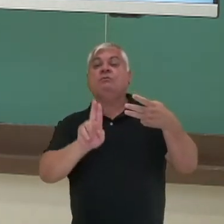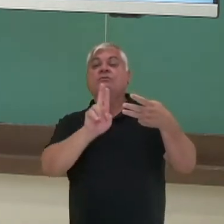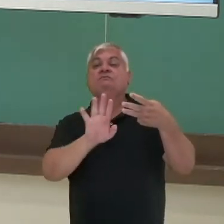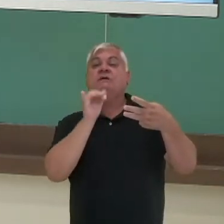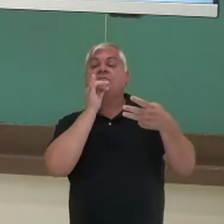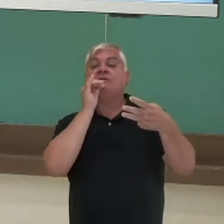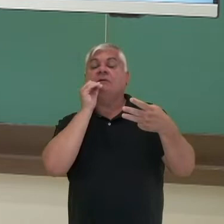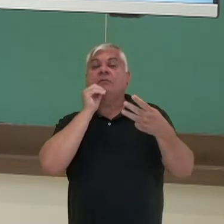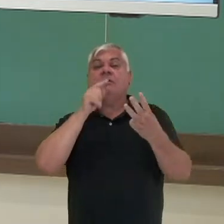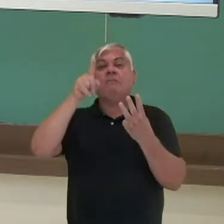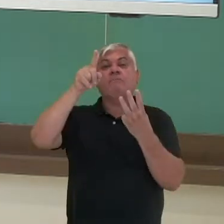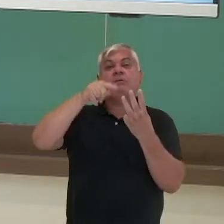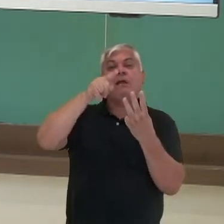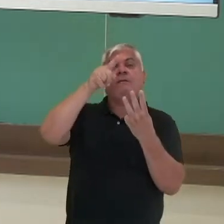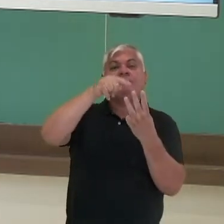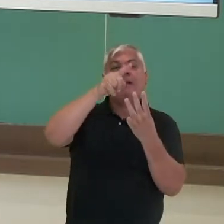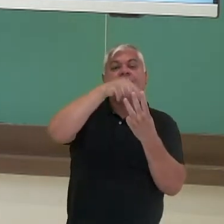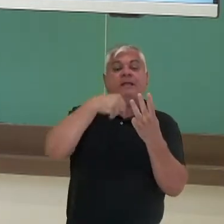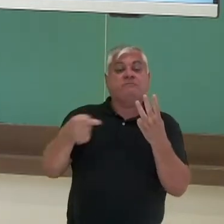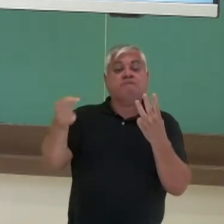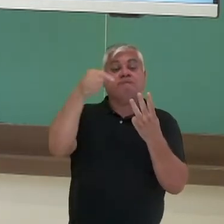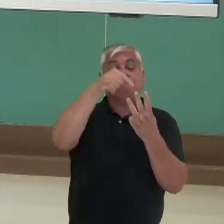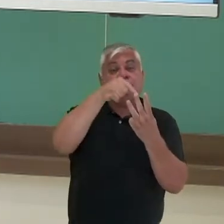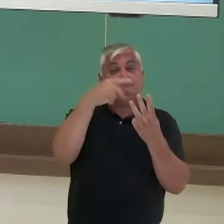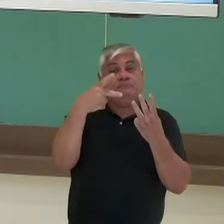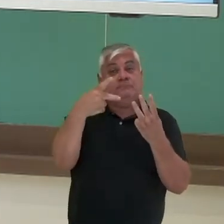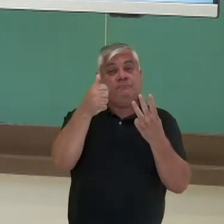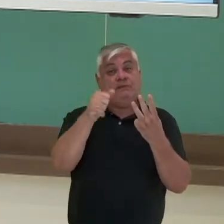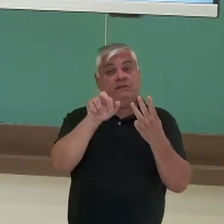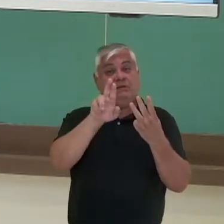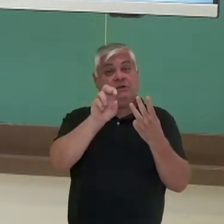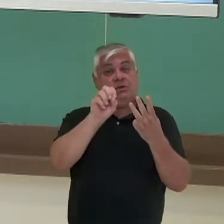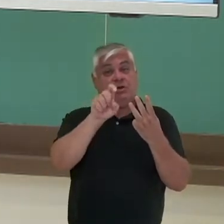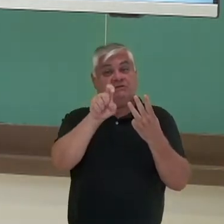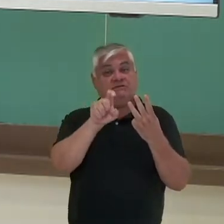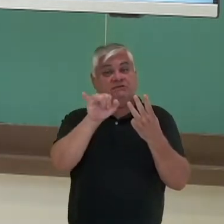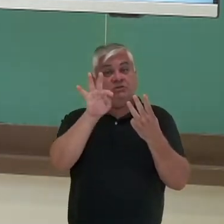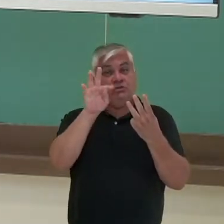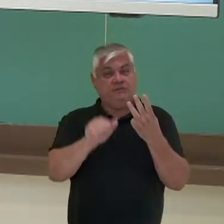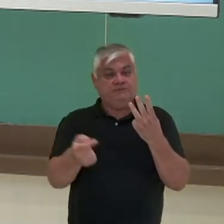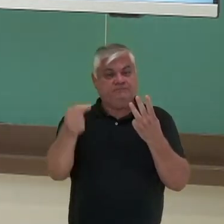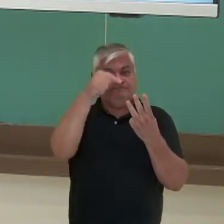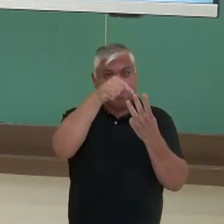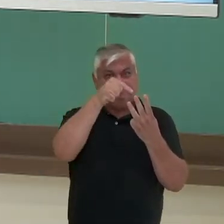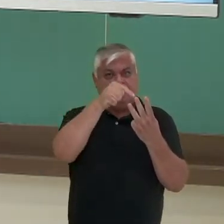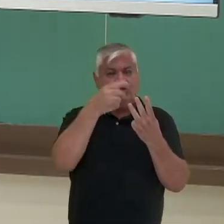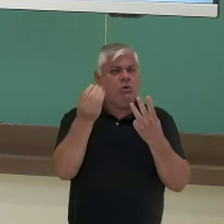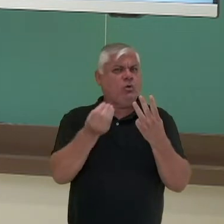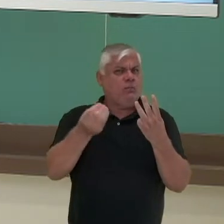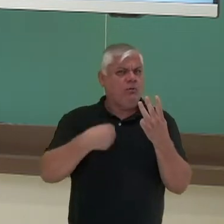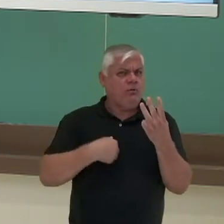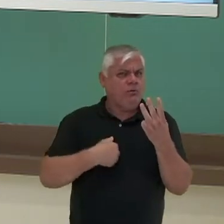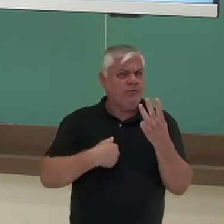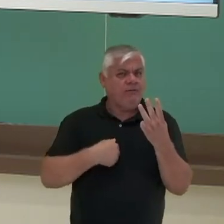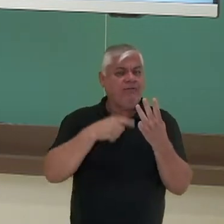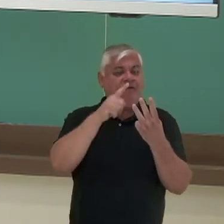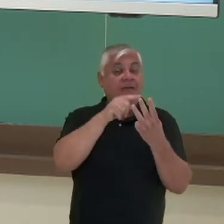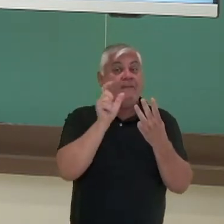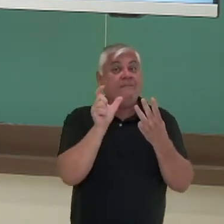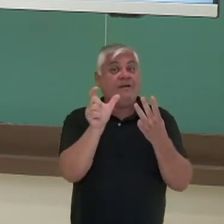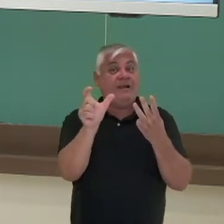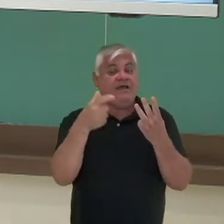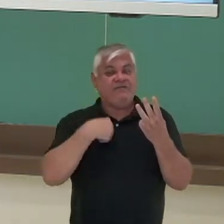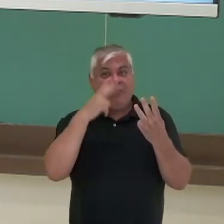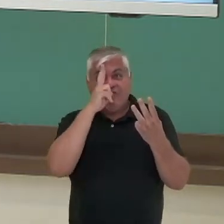corretamente a acentuação em palavras paroxítonas. Quando que eu tenho uma paroxítona mesmo? Quando eu tenho